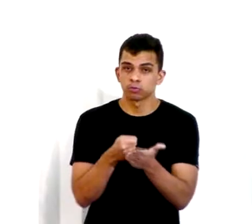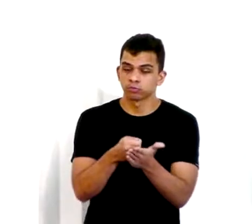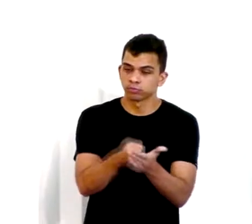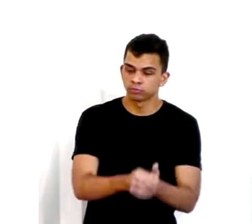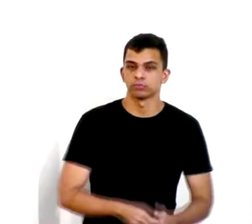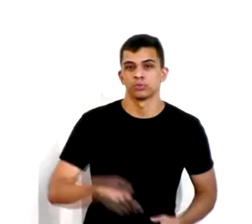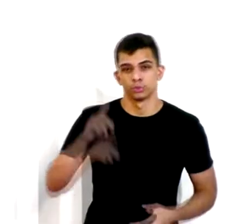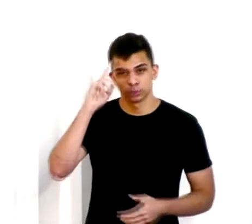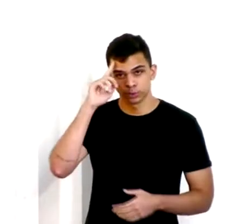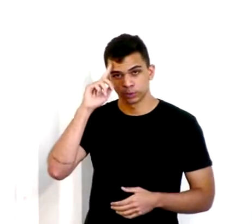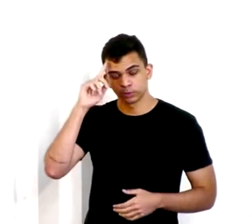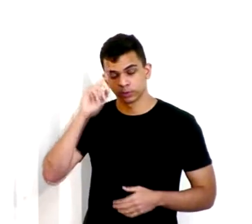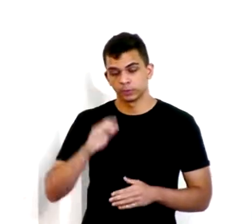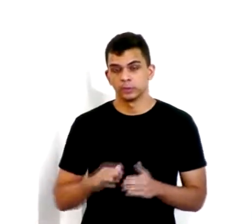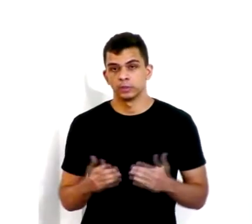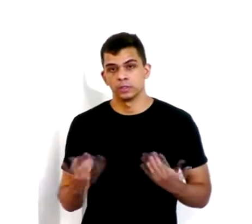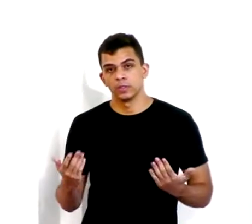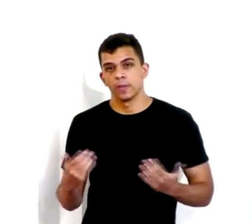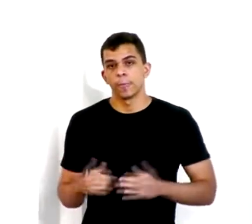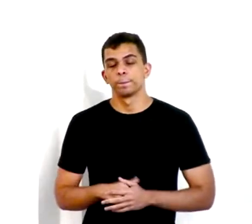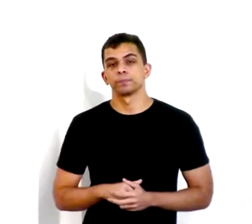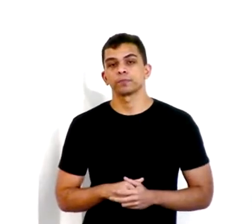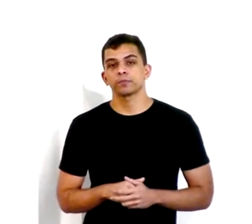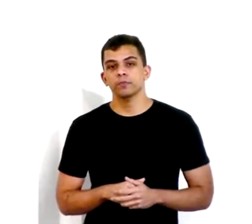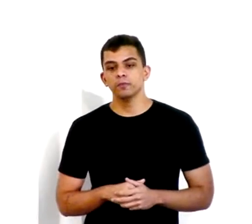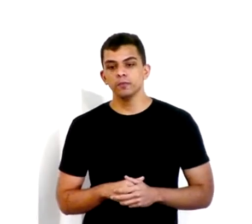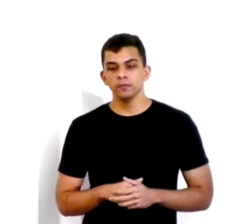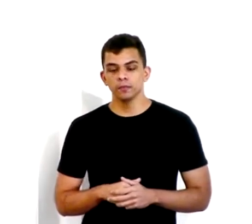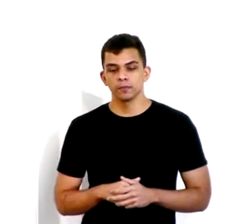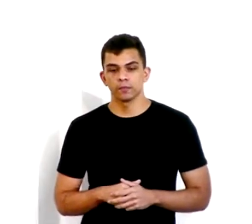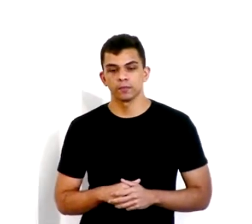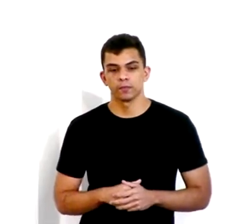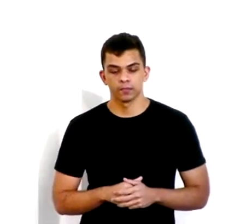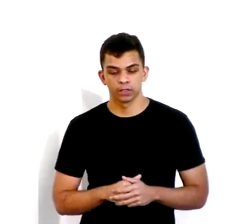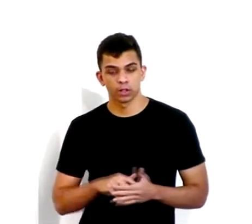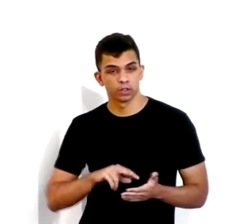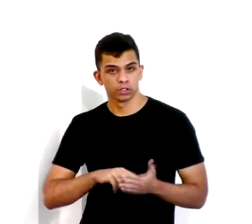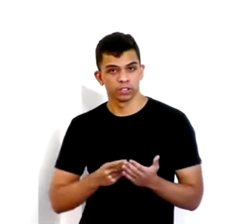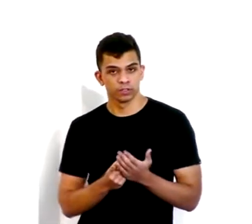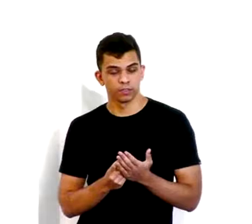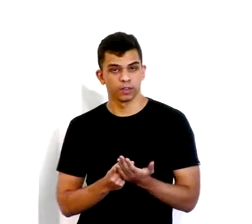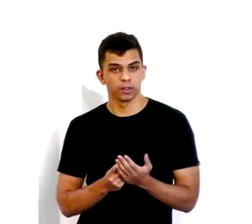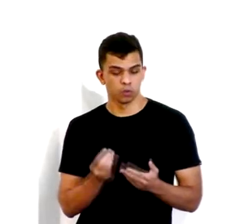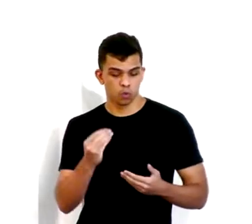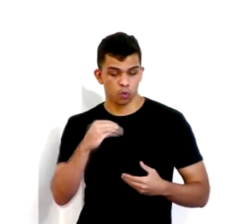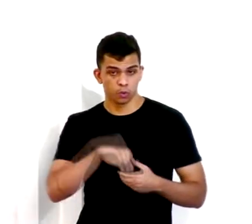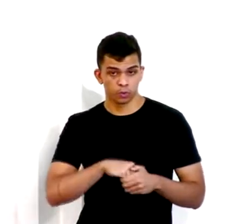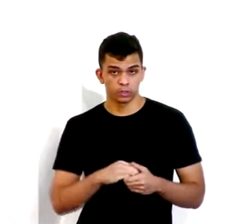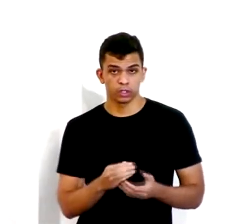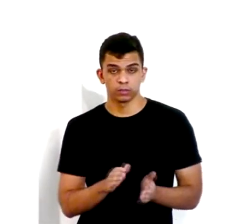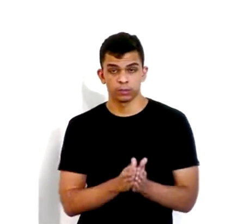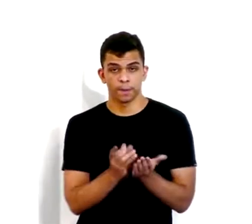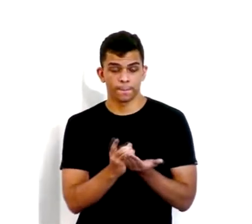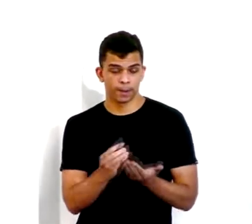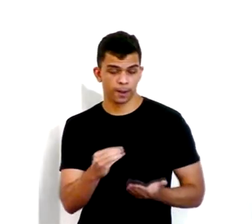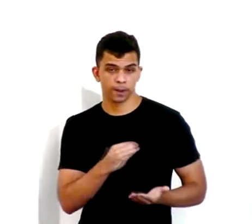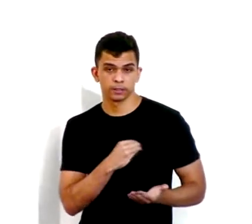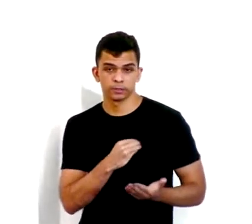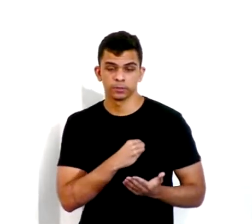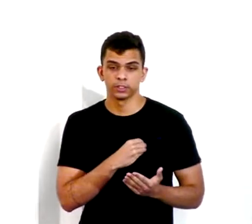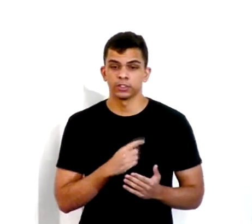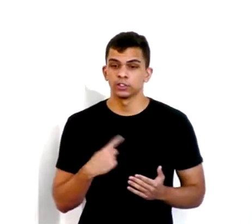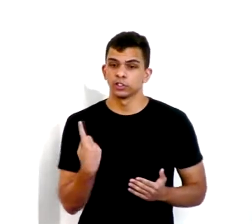Portanto, sem o conceito bíblico de pecado, não pode haver arrependimento